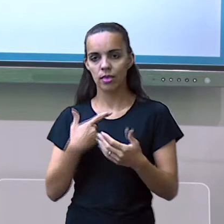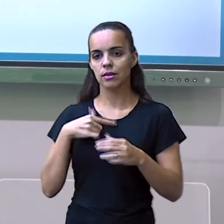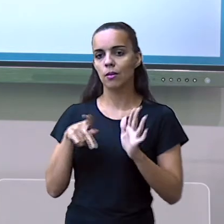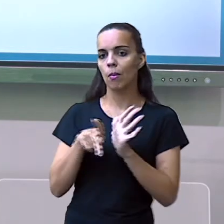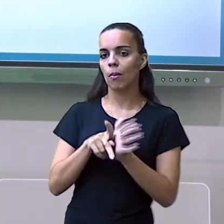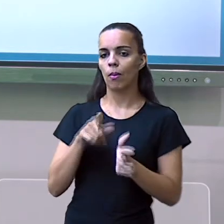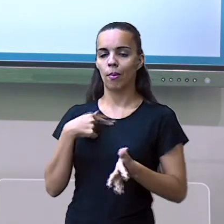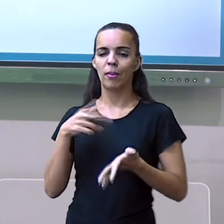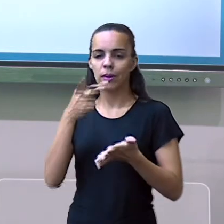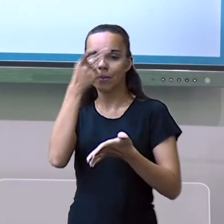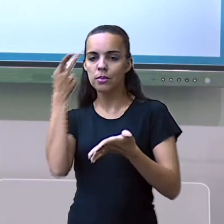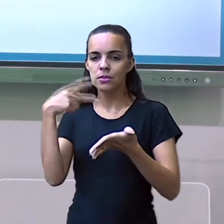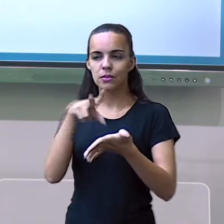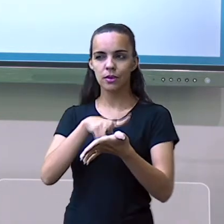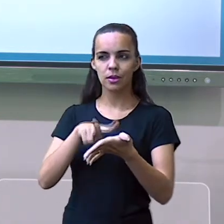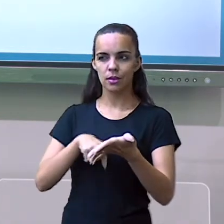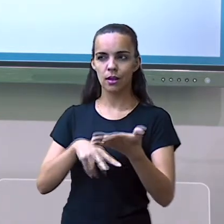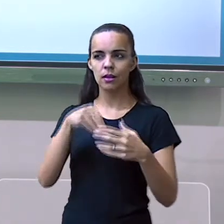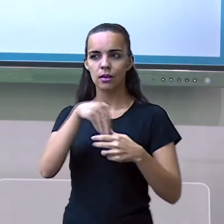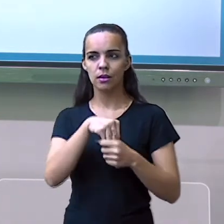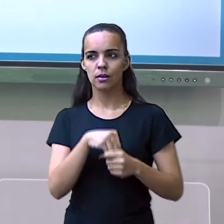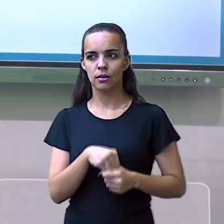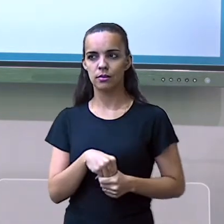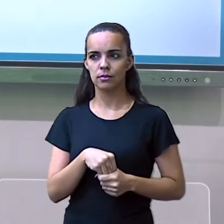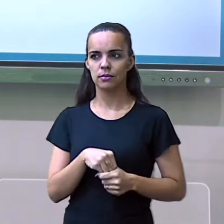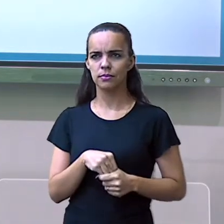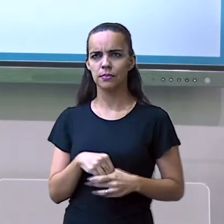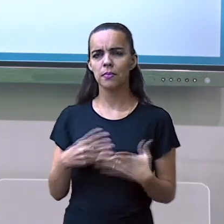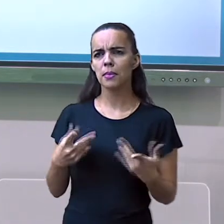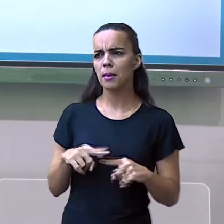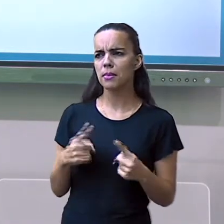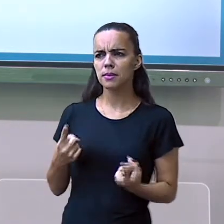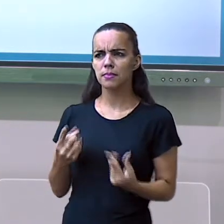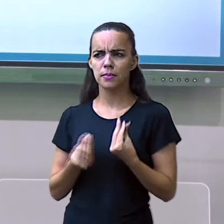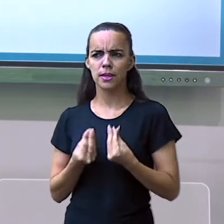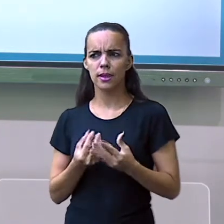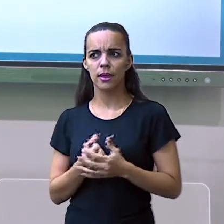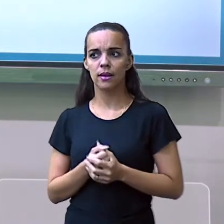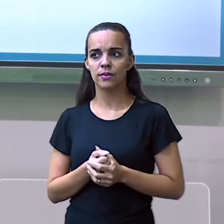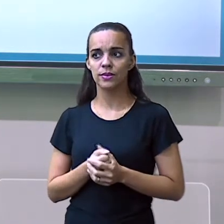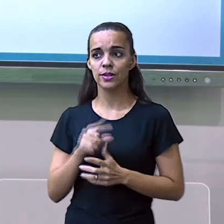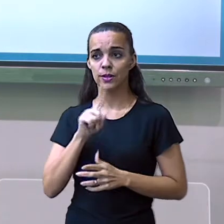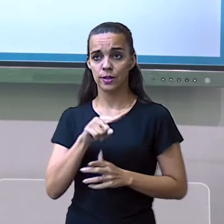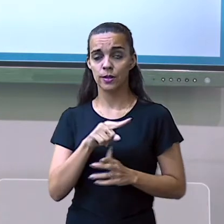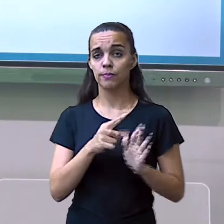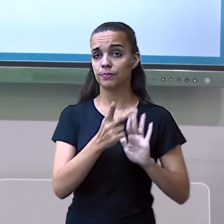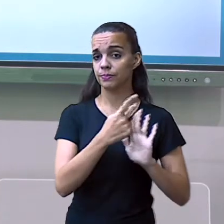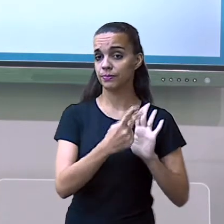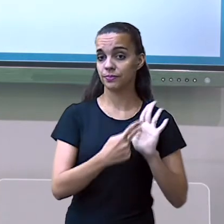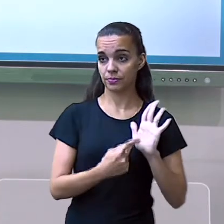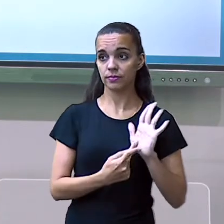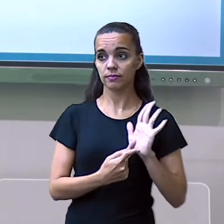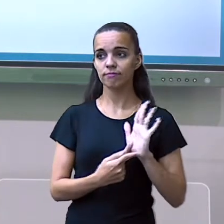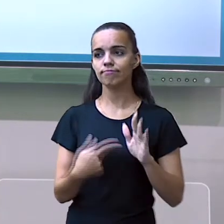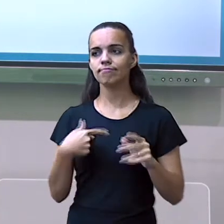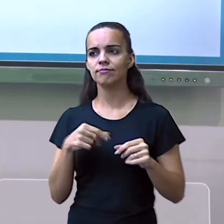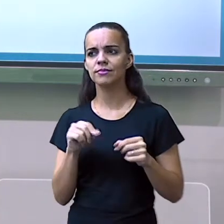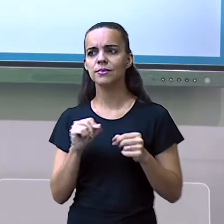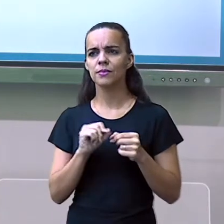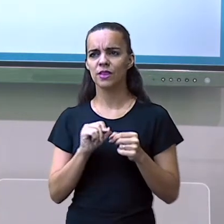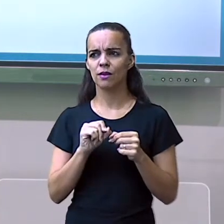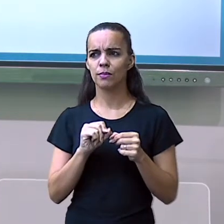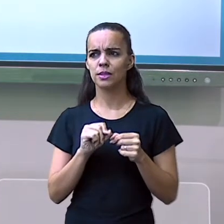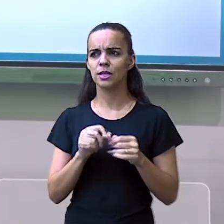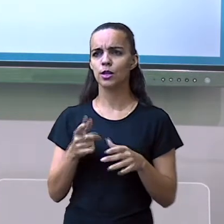geralmente produz os poemas? E para quem? Os poemas são produzidos por um